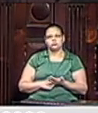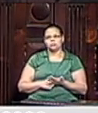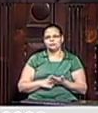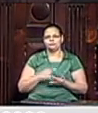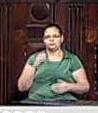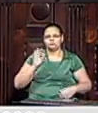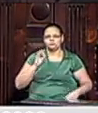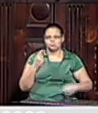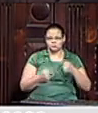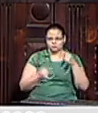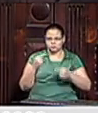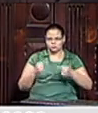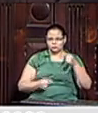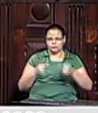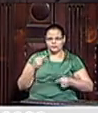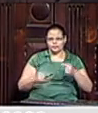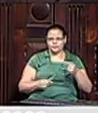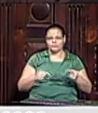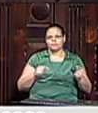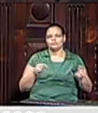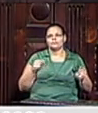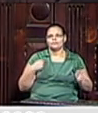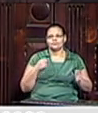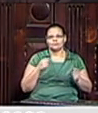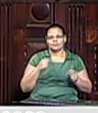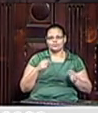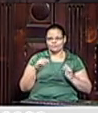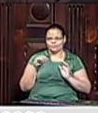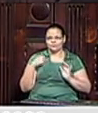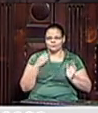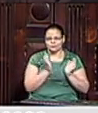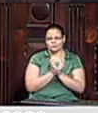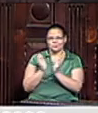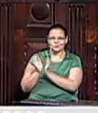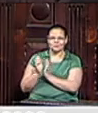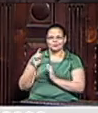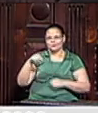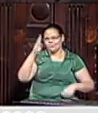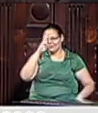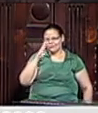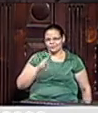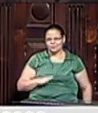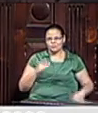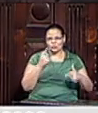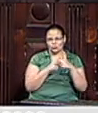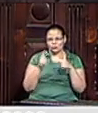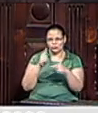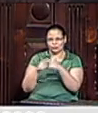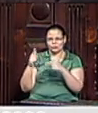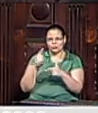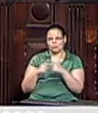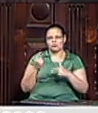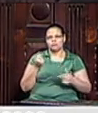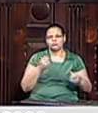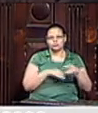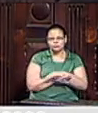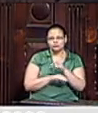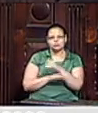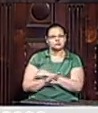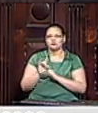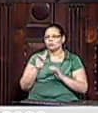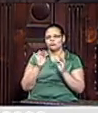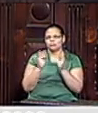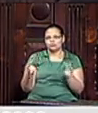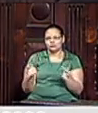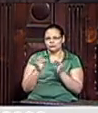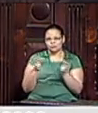estruturas políticas, partidárias e institucionais brasileiras com problemas de corrupção que não são